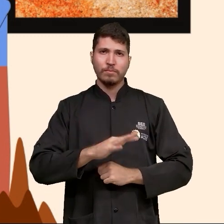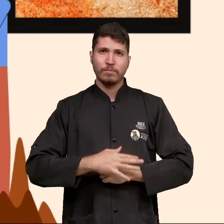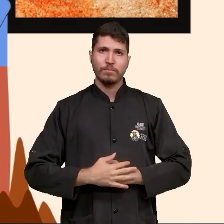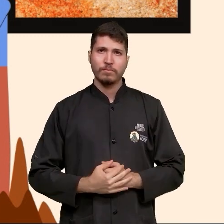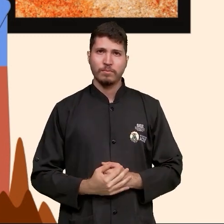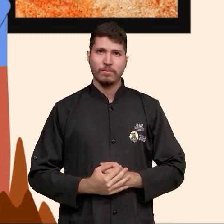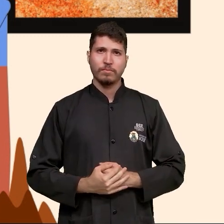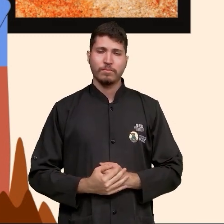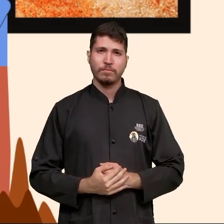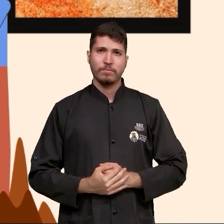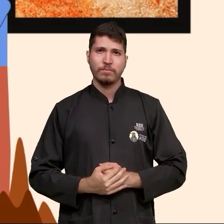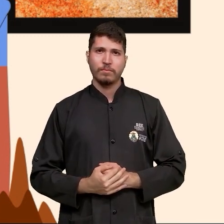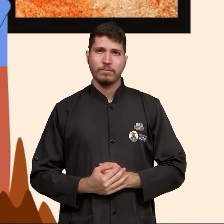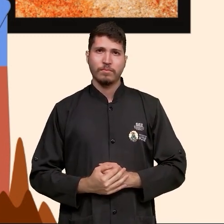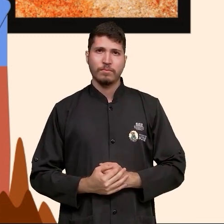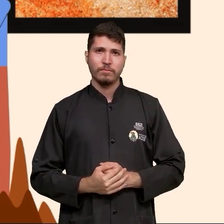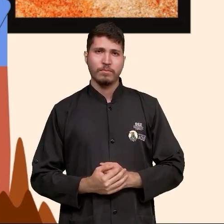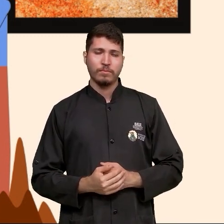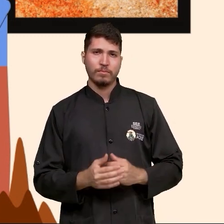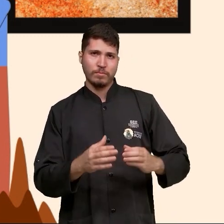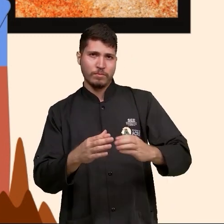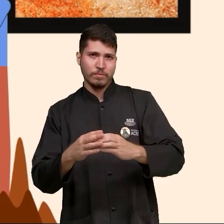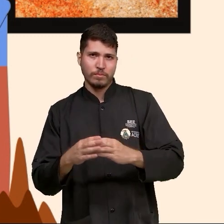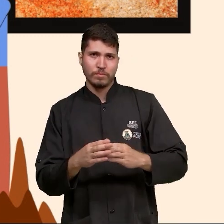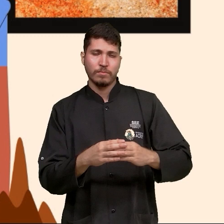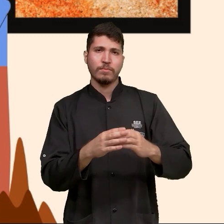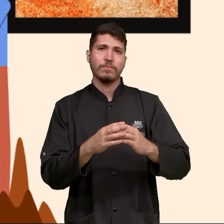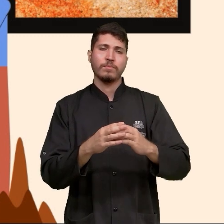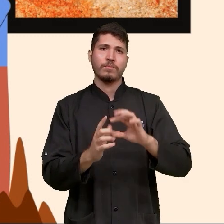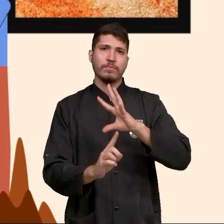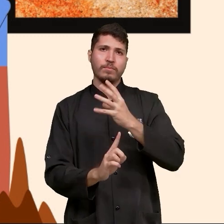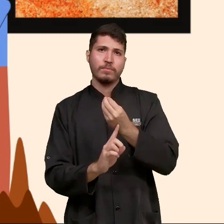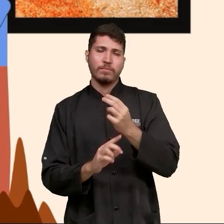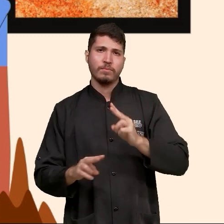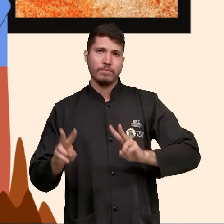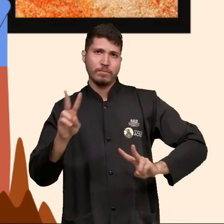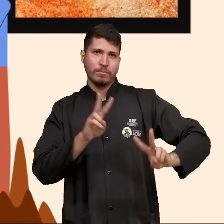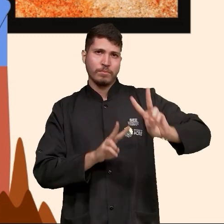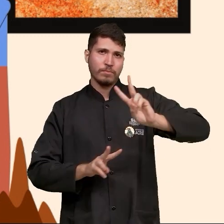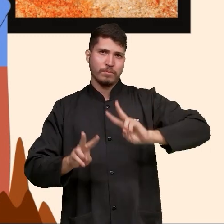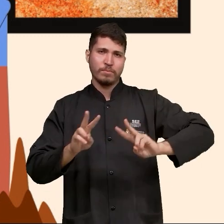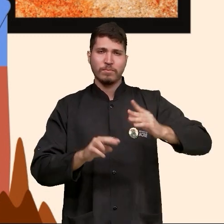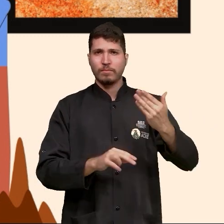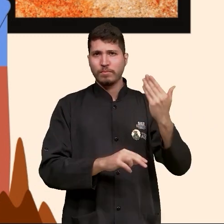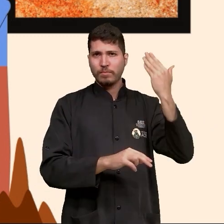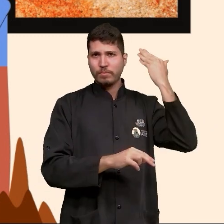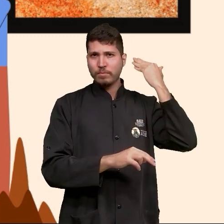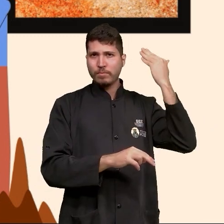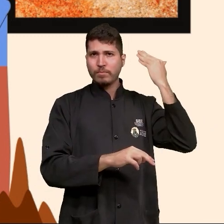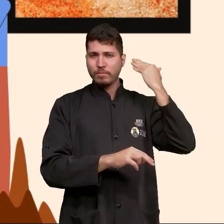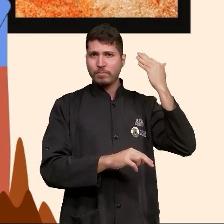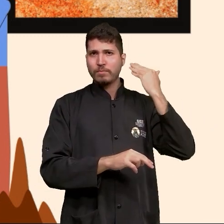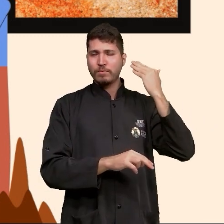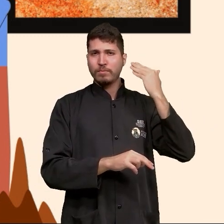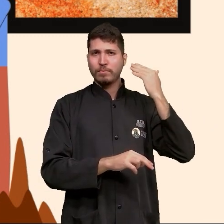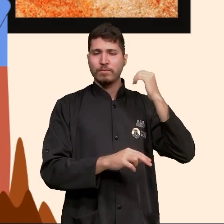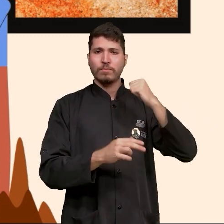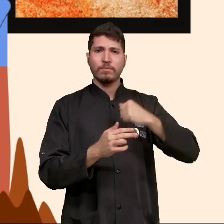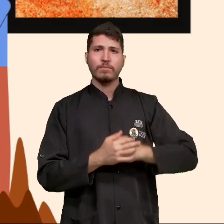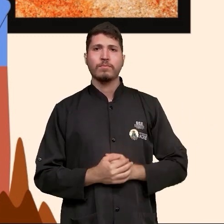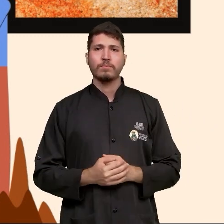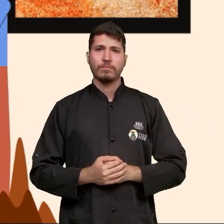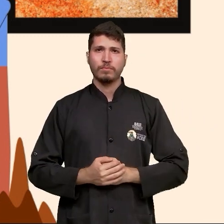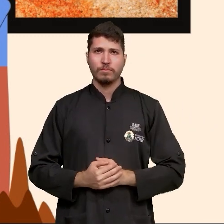as primeiras manifestações de artes visuais lá na Idade Primitiva. Nós também temos no Brasil,